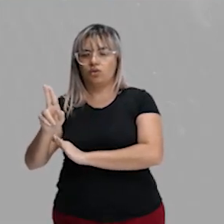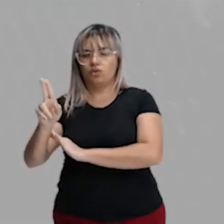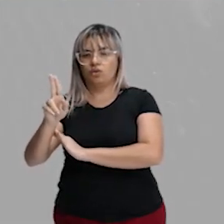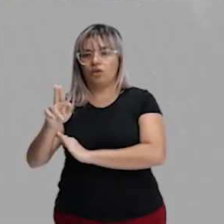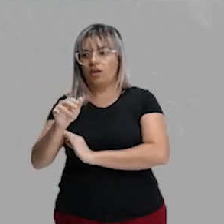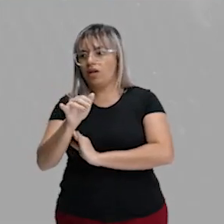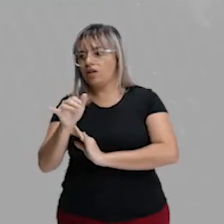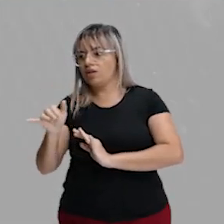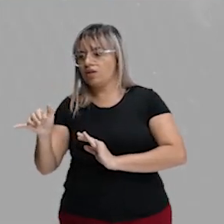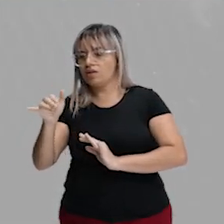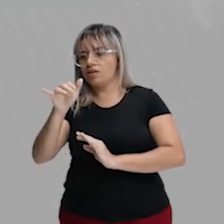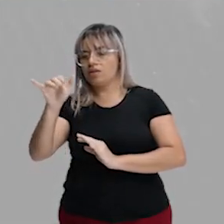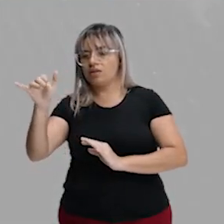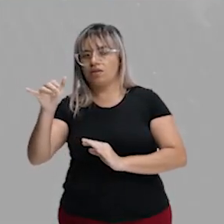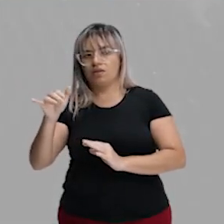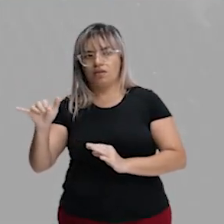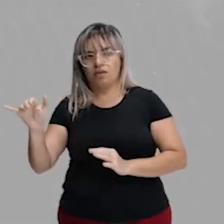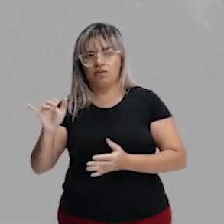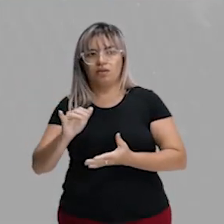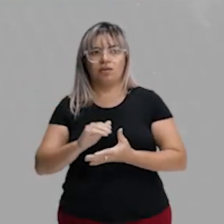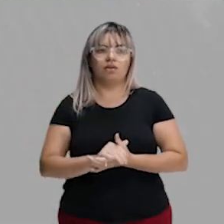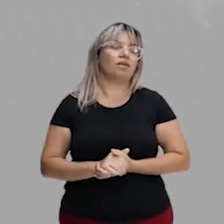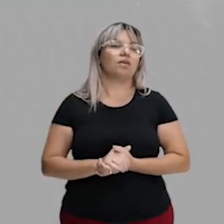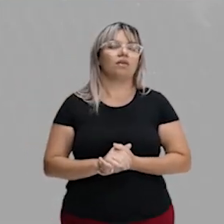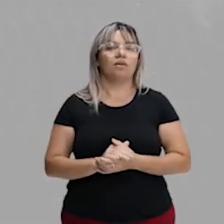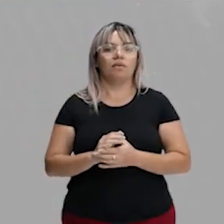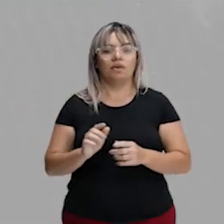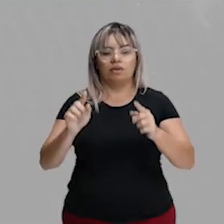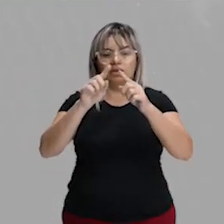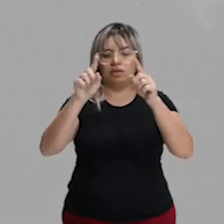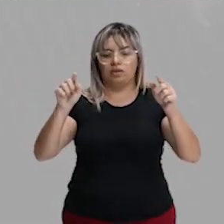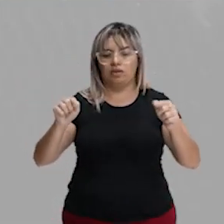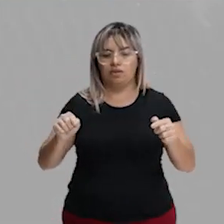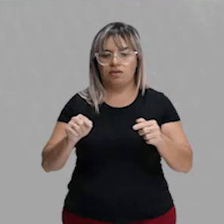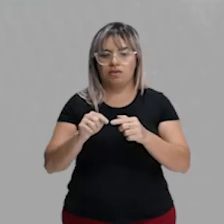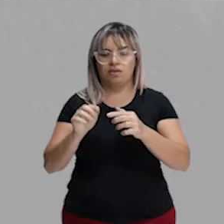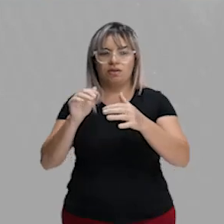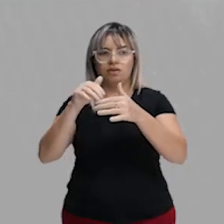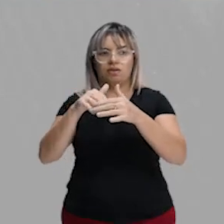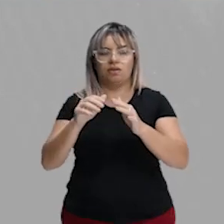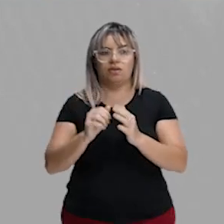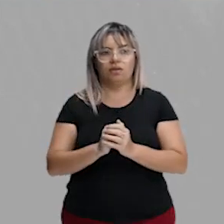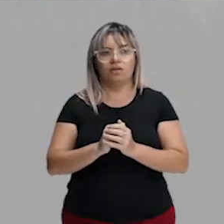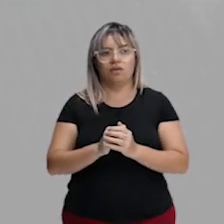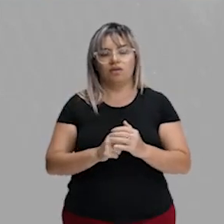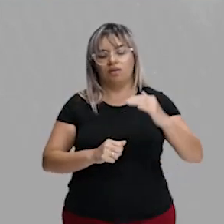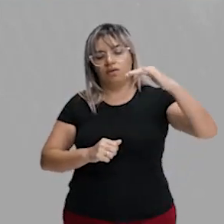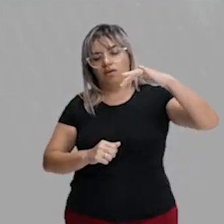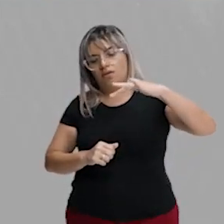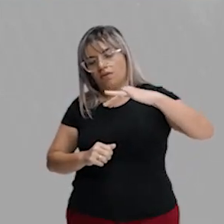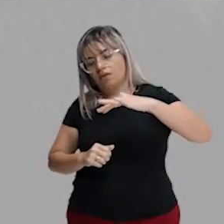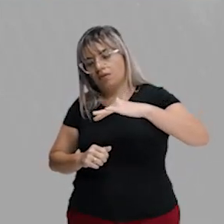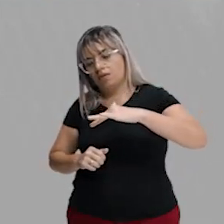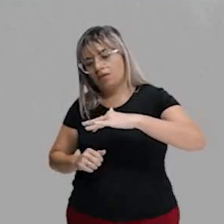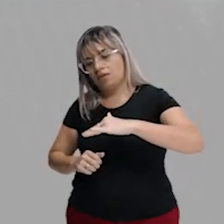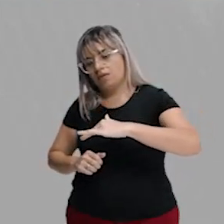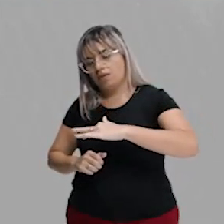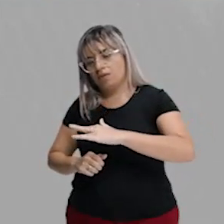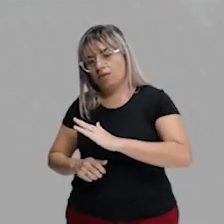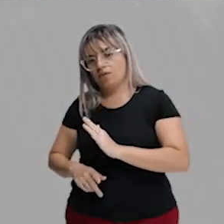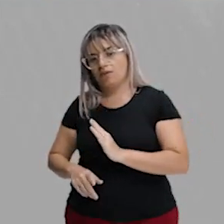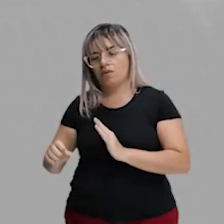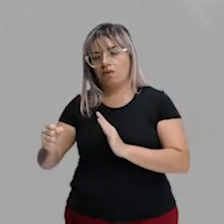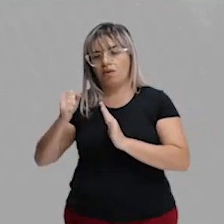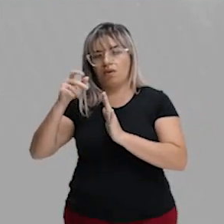nosso circuito. Só que internamente nós temos uma potência dissipada, aquilo que vai